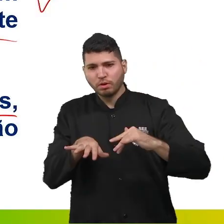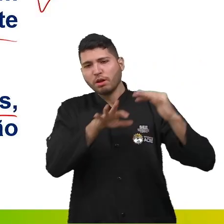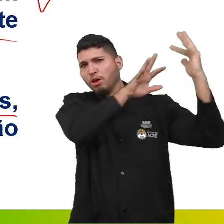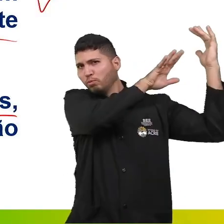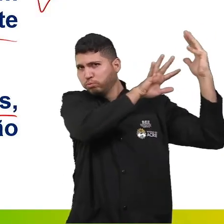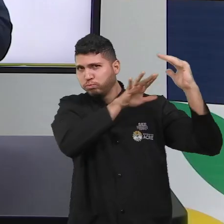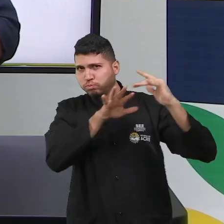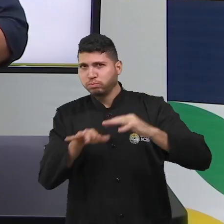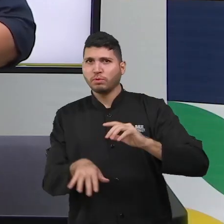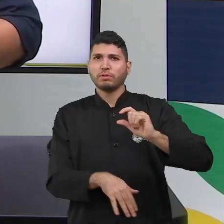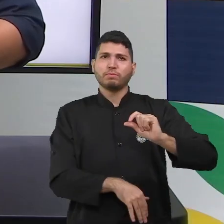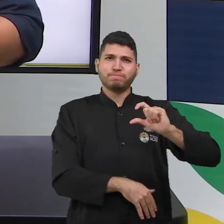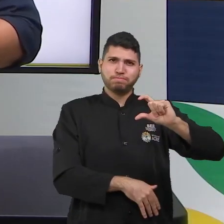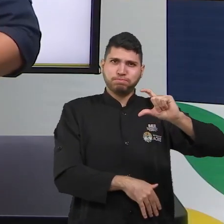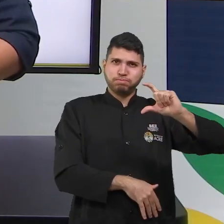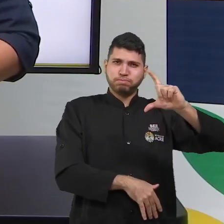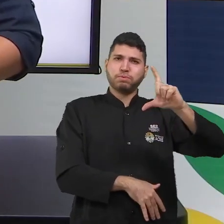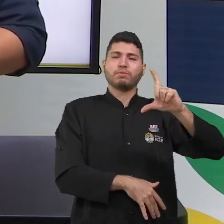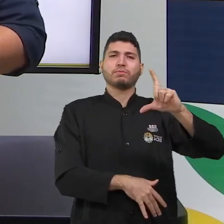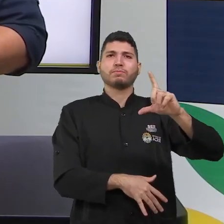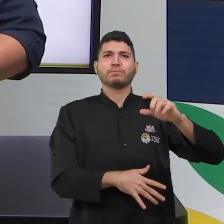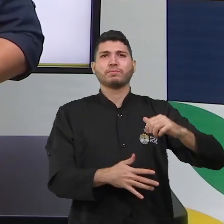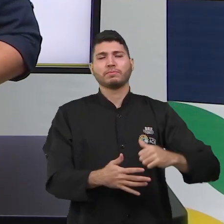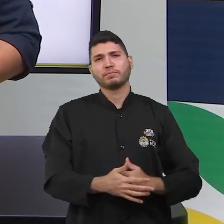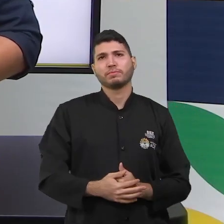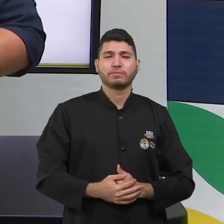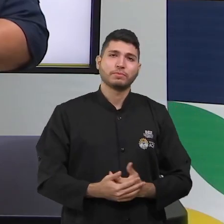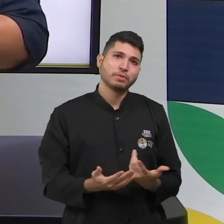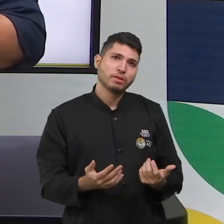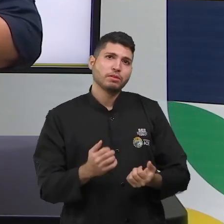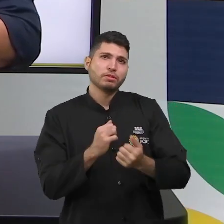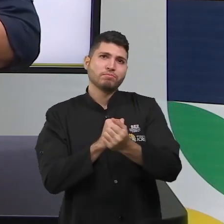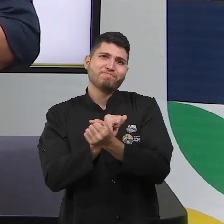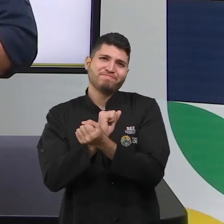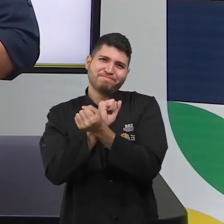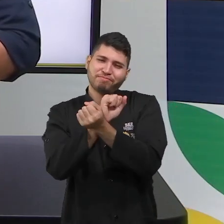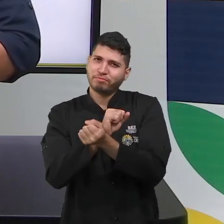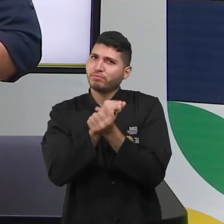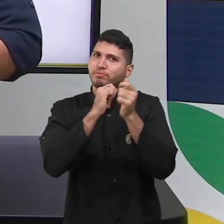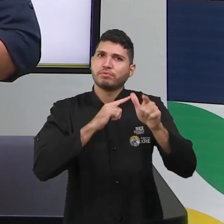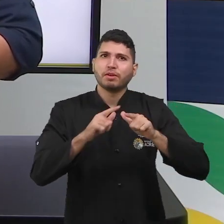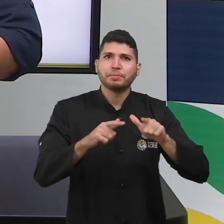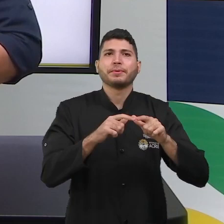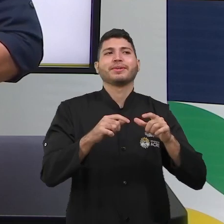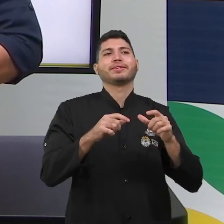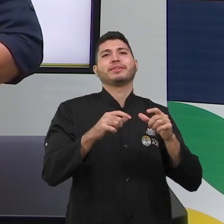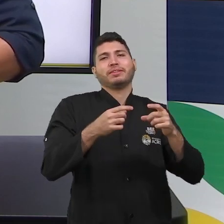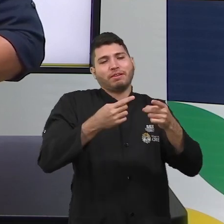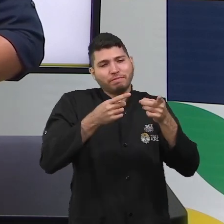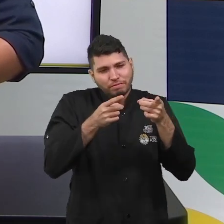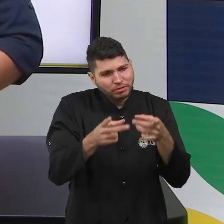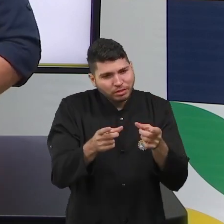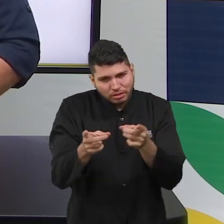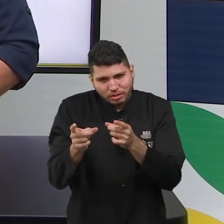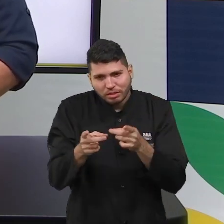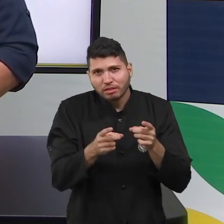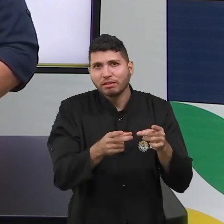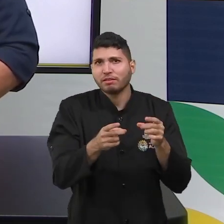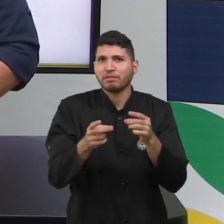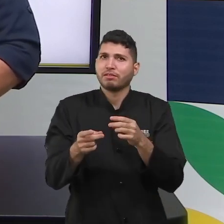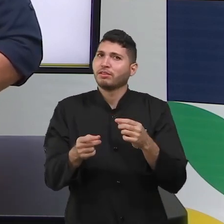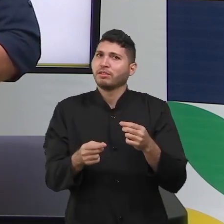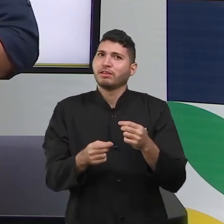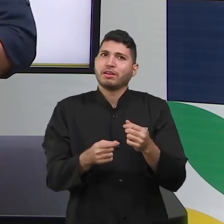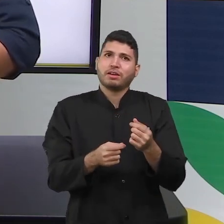de ser uma mão de obra escrava e forçada, o comércio desses escravos era algo muito